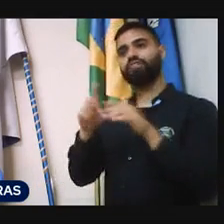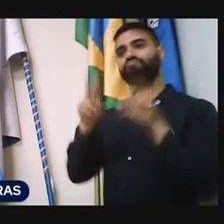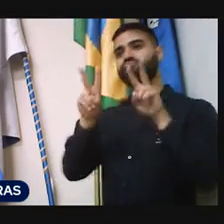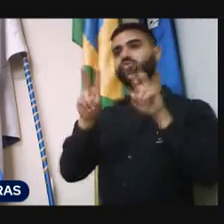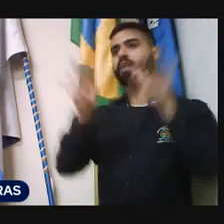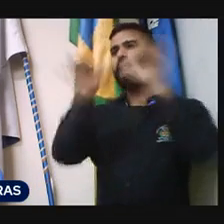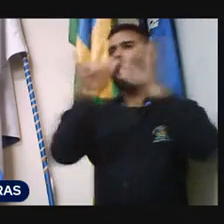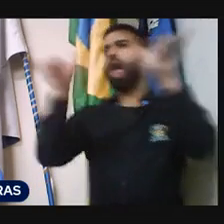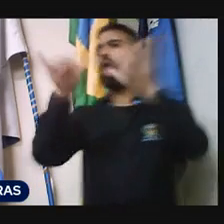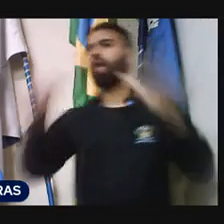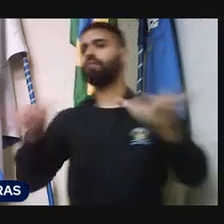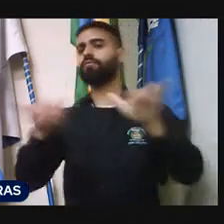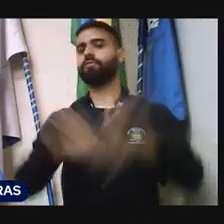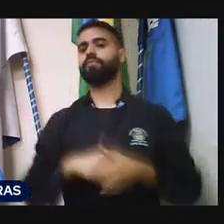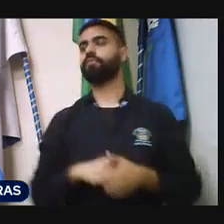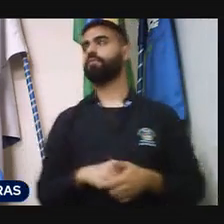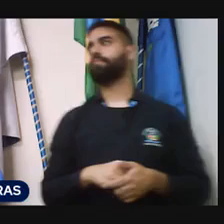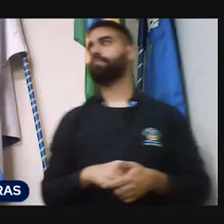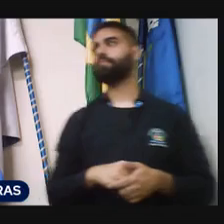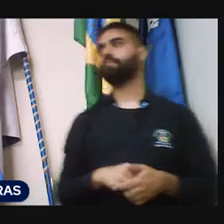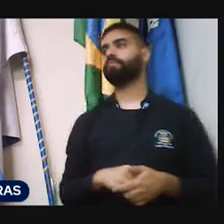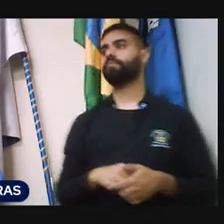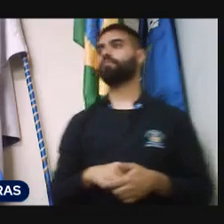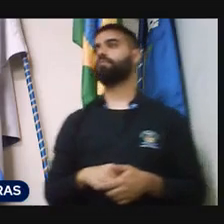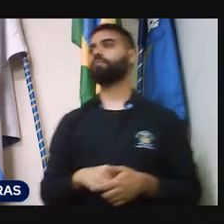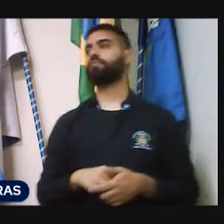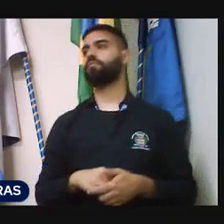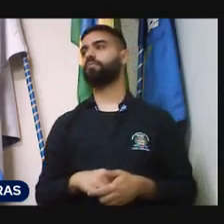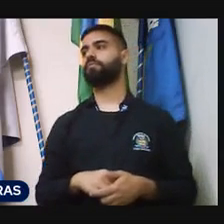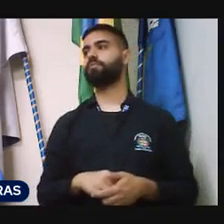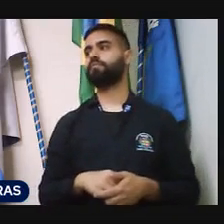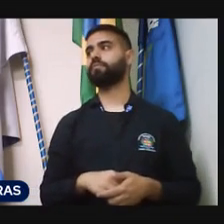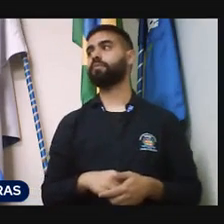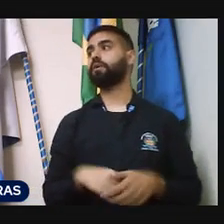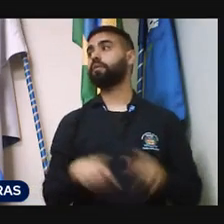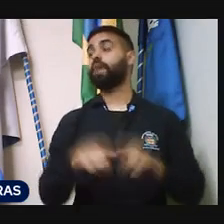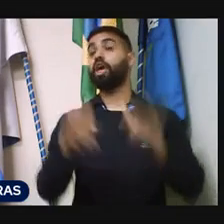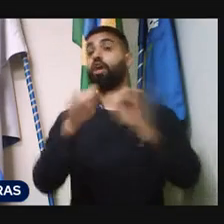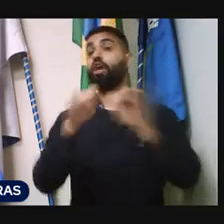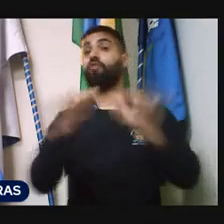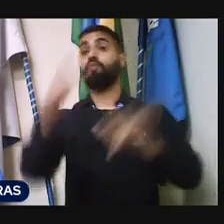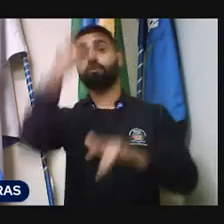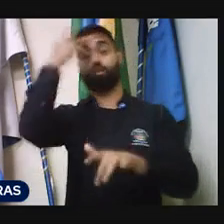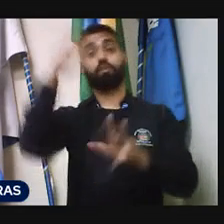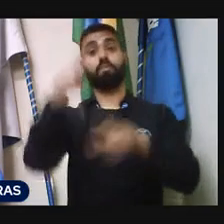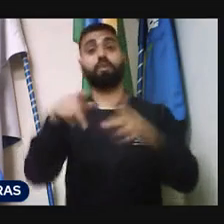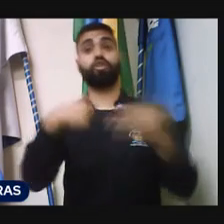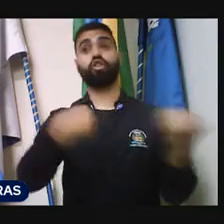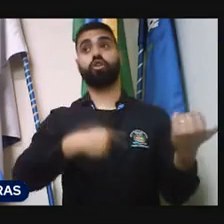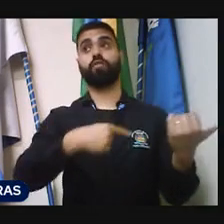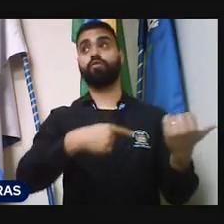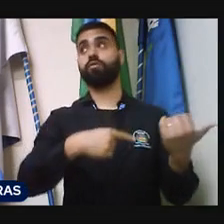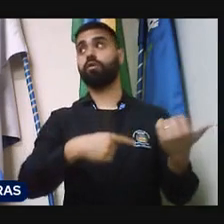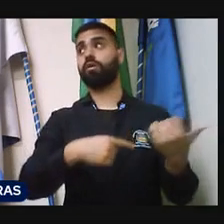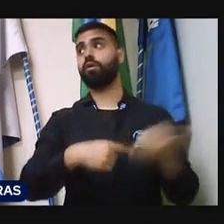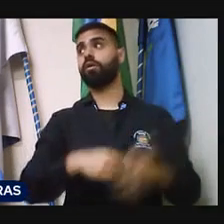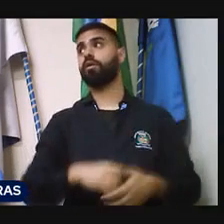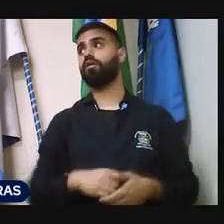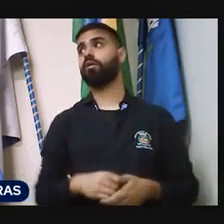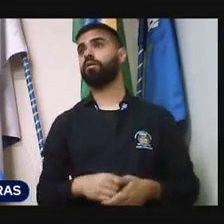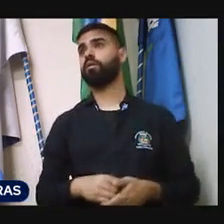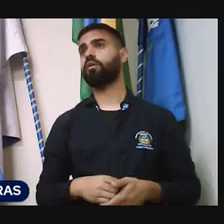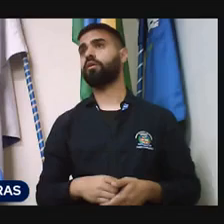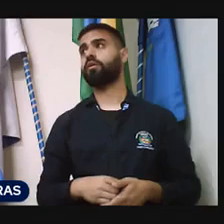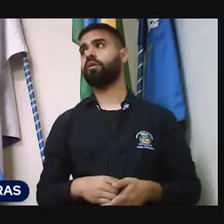alastrasse a elevou a informação aos munícipes de Conservatória que muito respeito